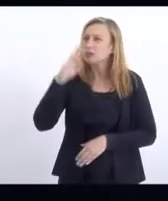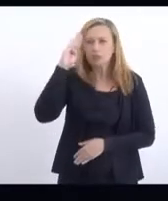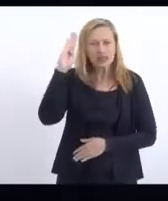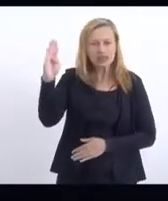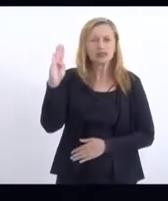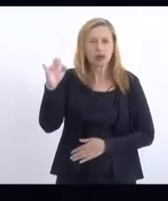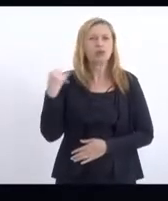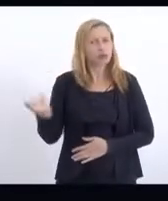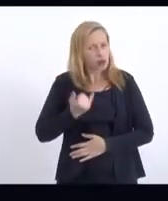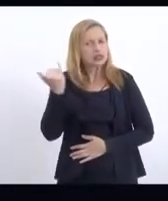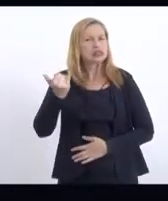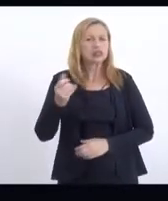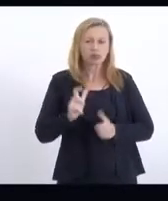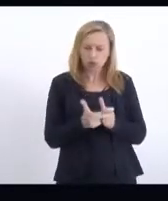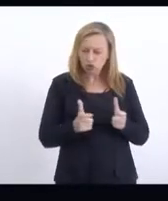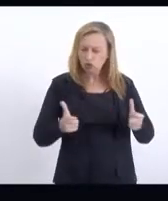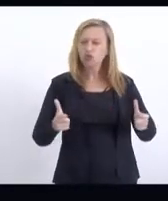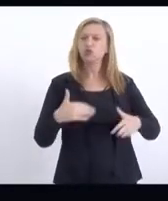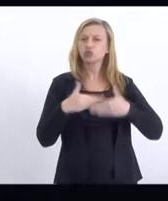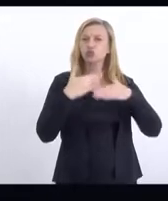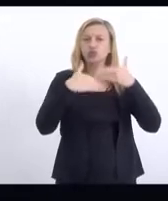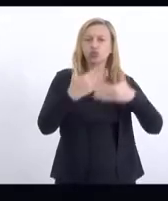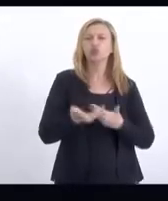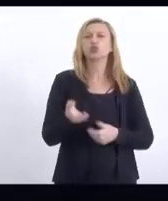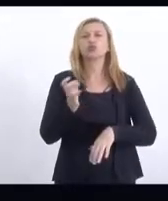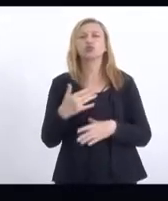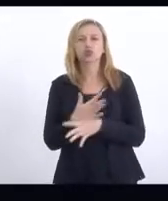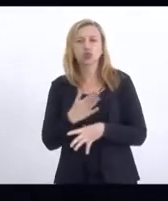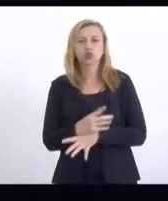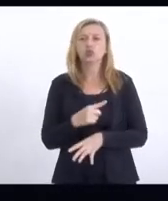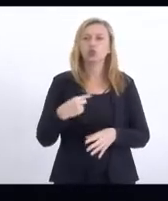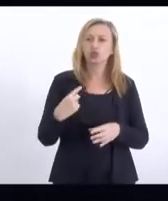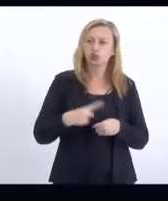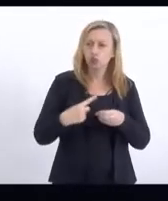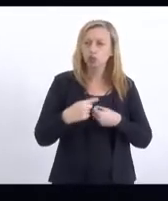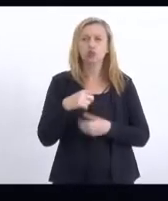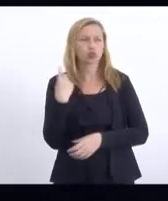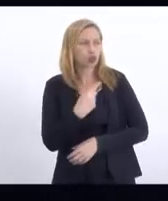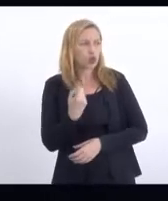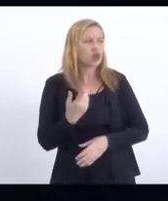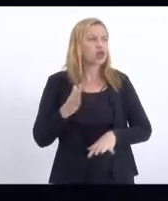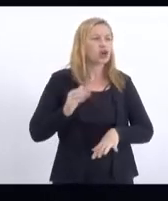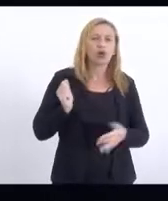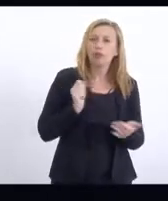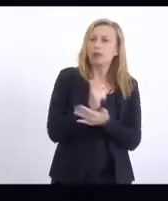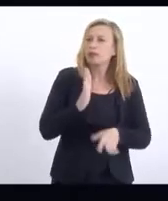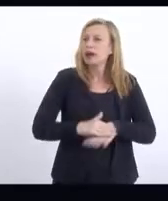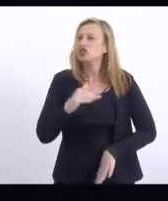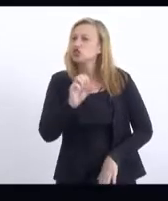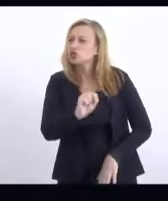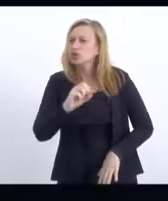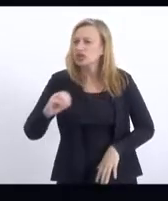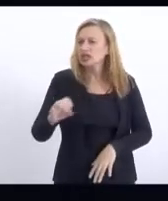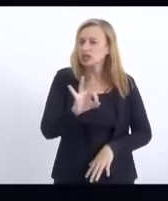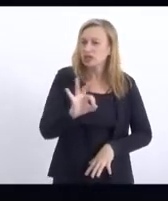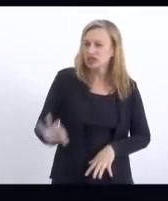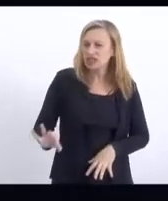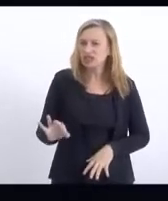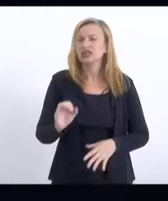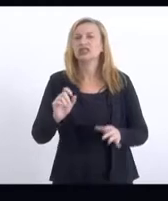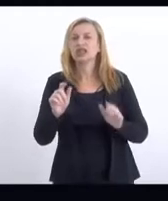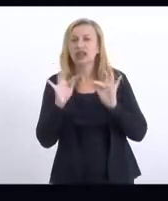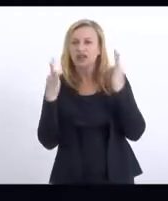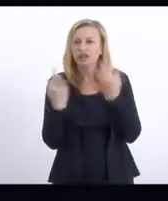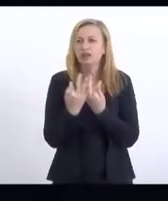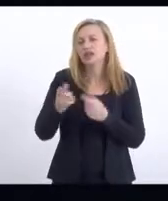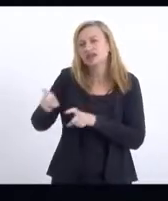fundamental importância para o crescimento e desenvolvimento do nosso município. Esse ano, nós compramos mais de 80% do PNAE com a agricultura familiar. Fica